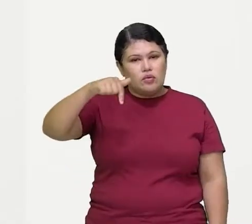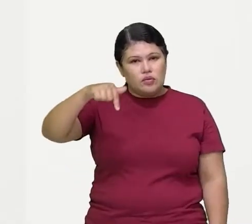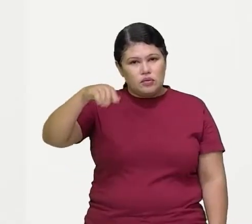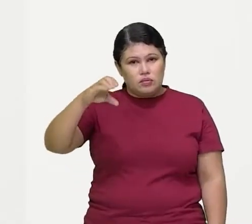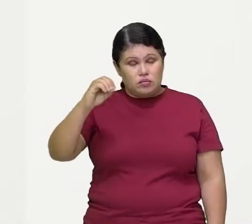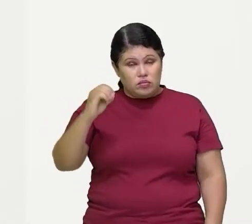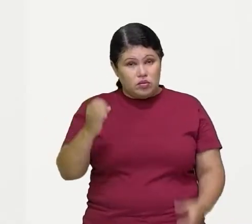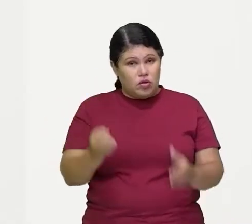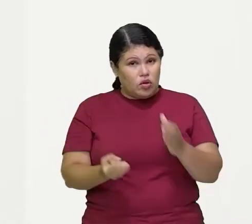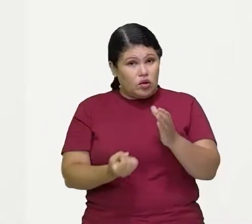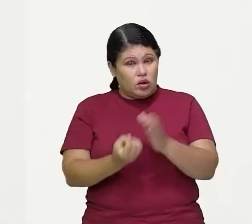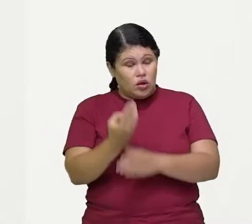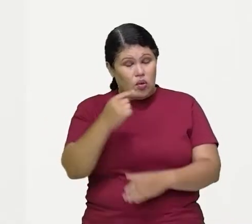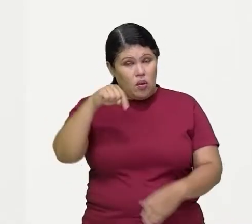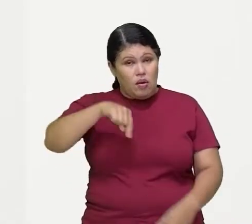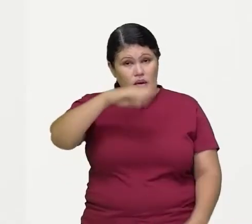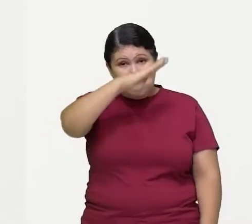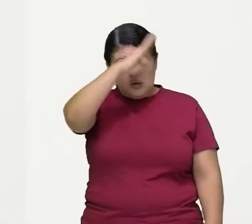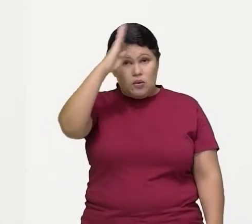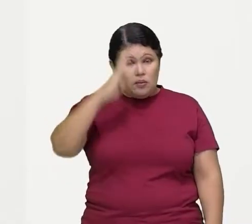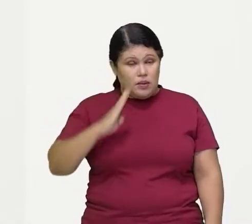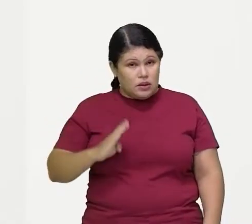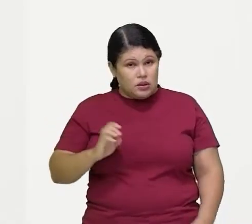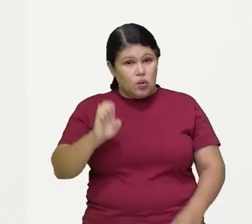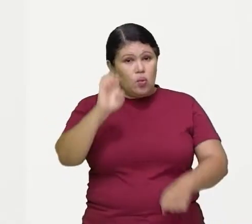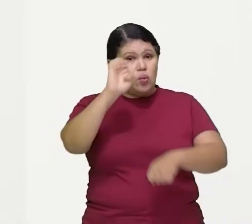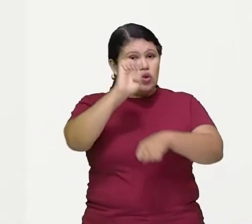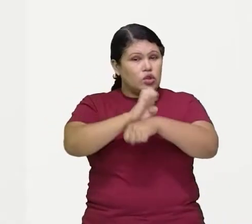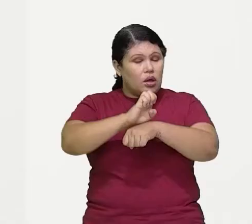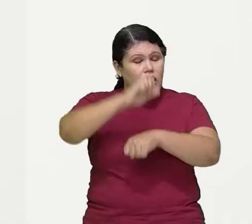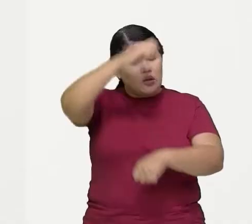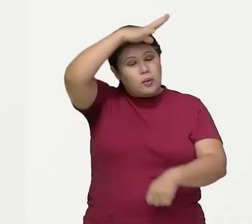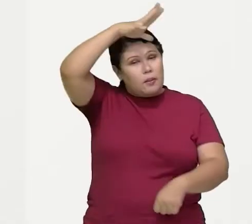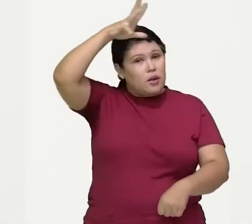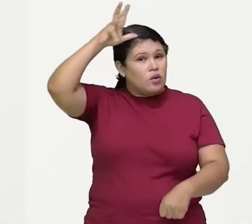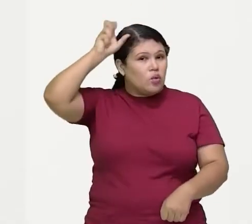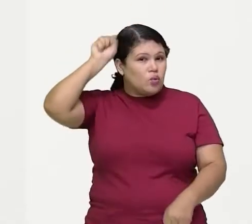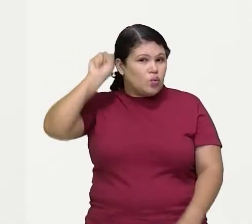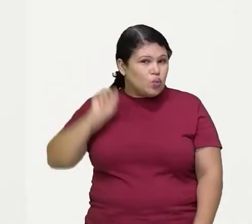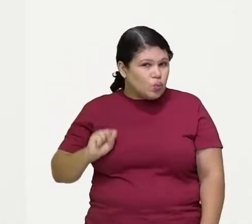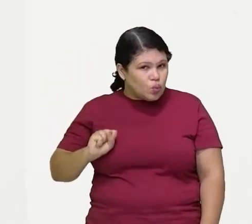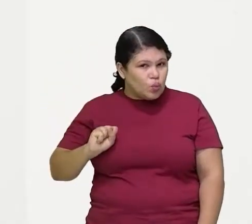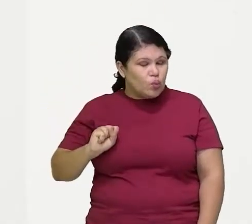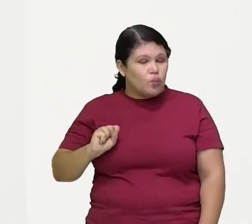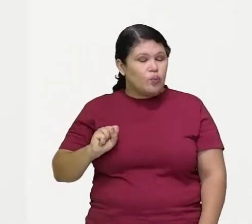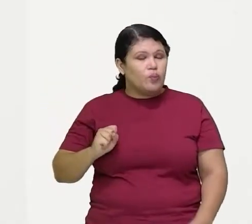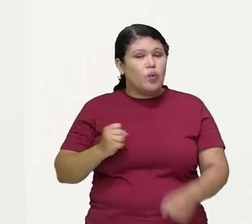1970, foi criado no nosso país, o estado de Mato Grosso do Sul. E